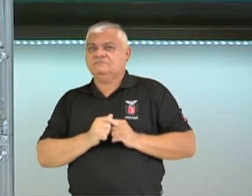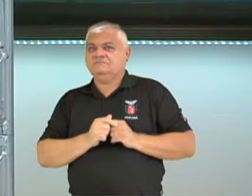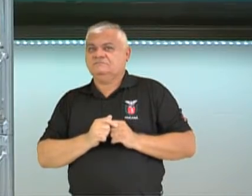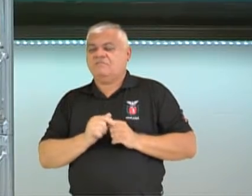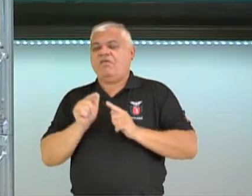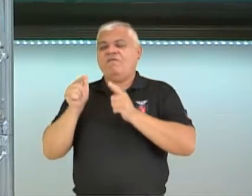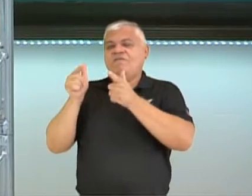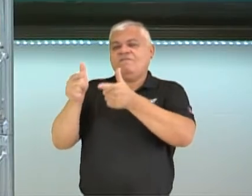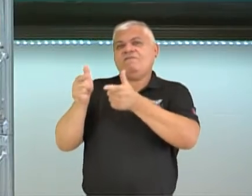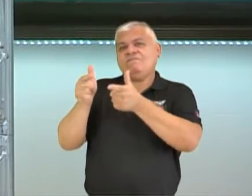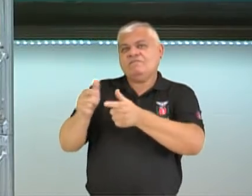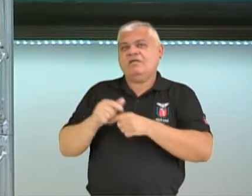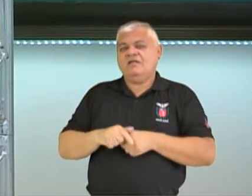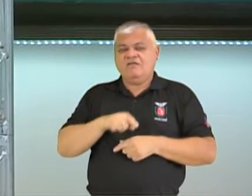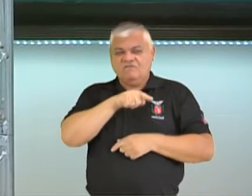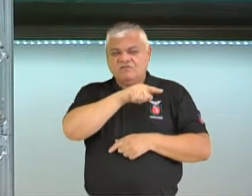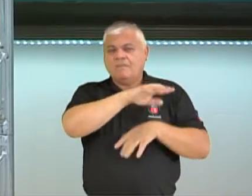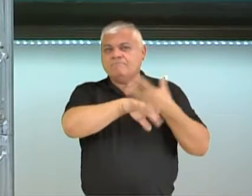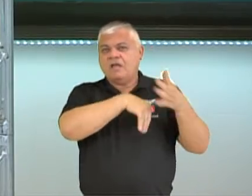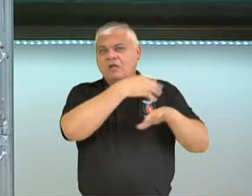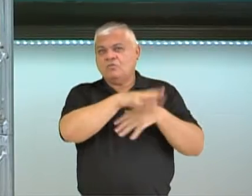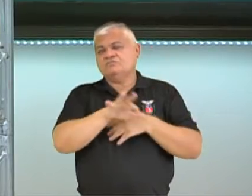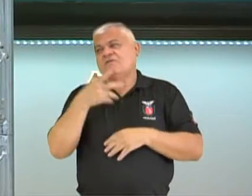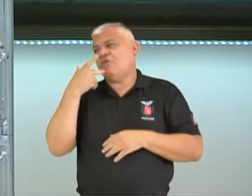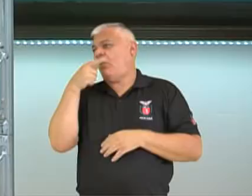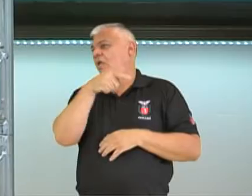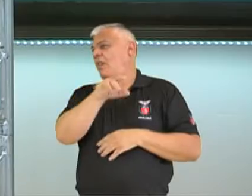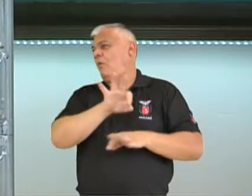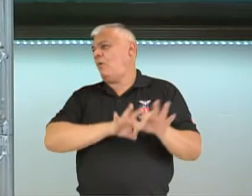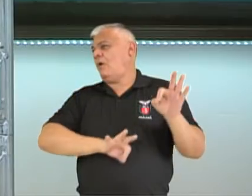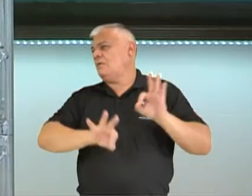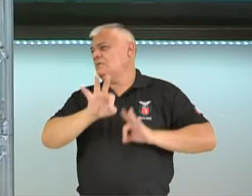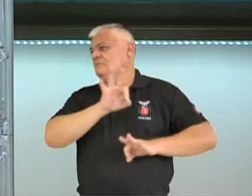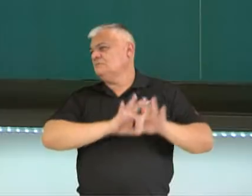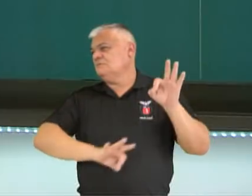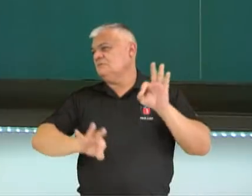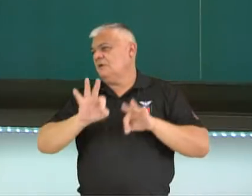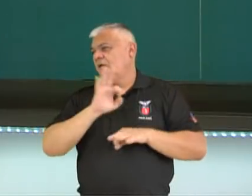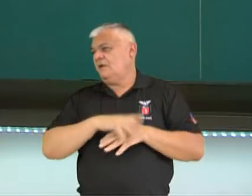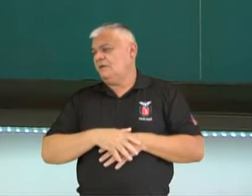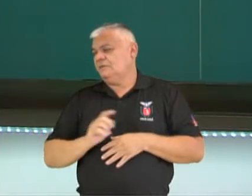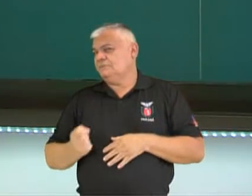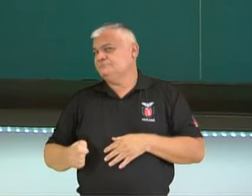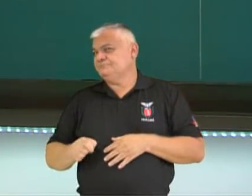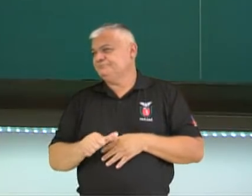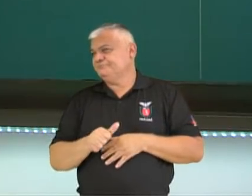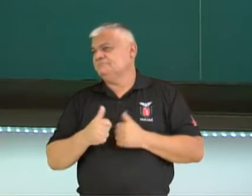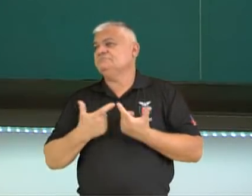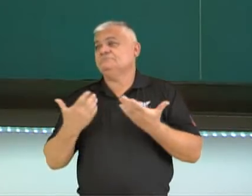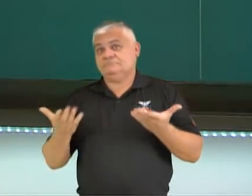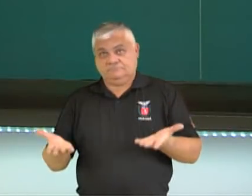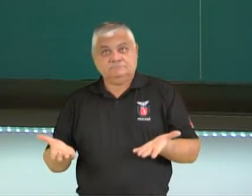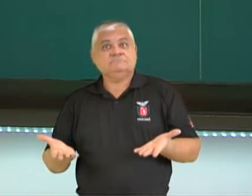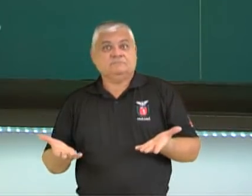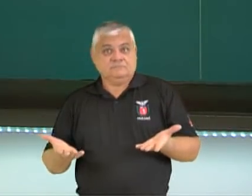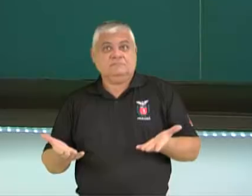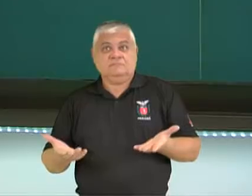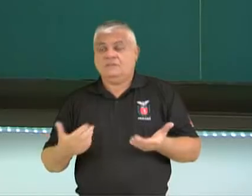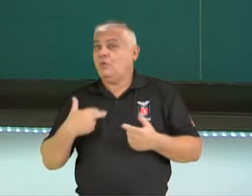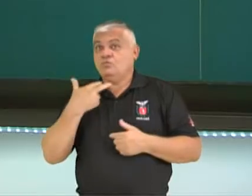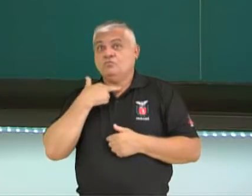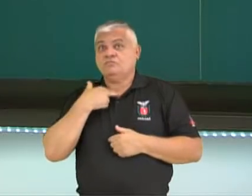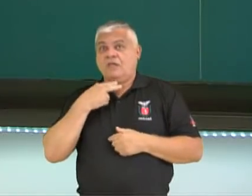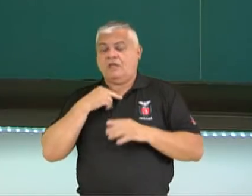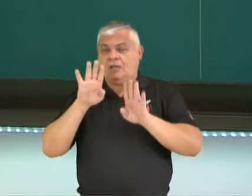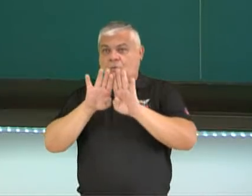na verdade você não capricha é nada, que seu quarto é uma bagunça, que não dá nem para entrar lá. Quando vai entrar tem que ir fazendo assim, né?